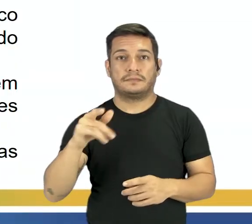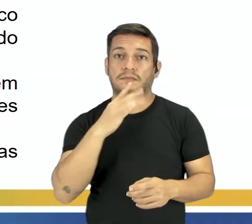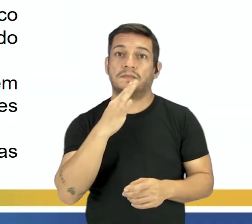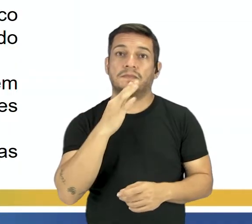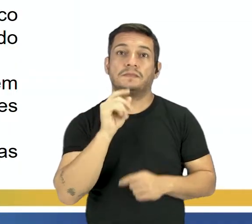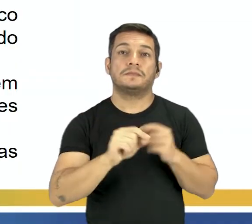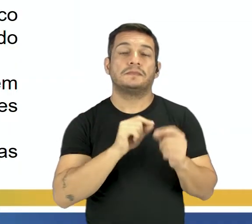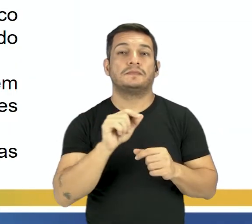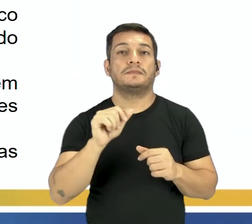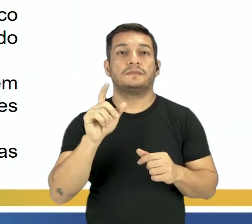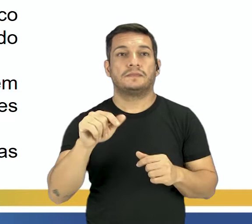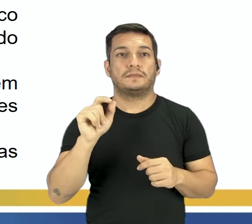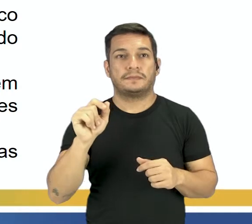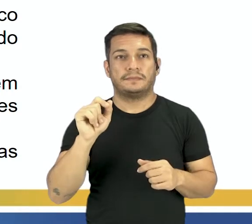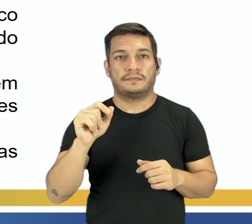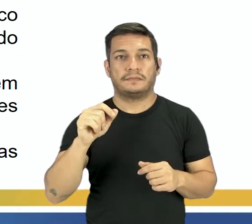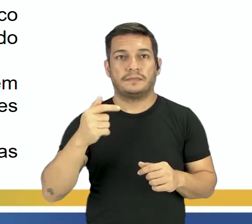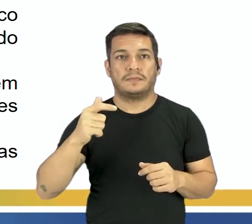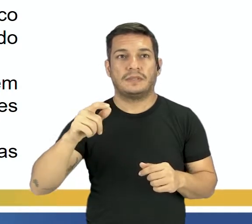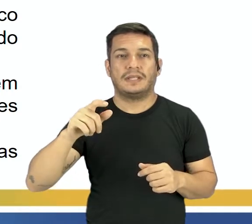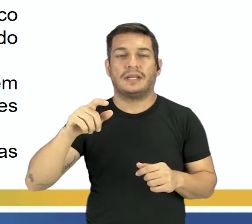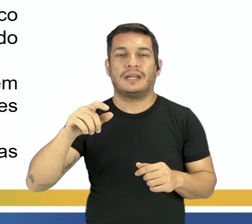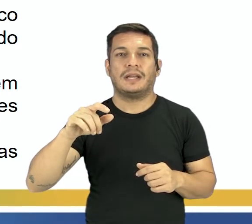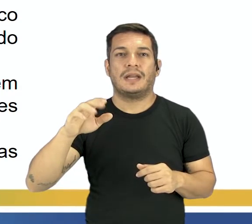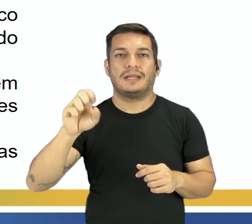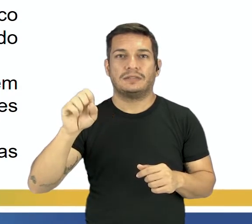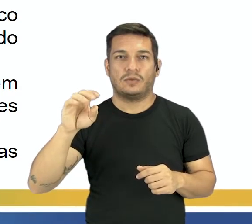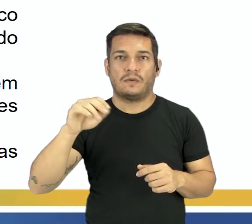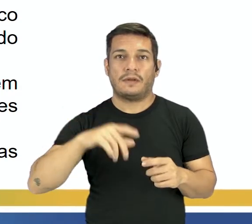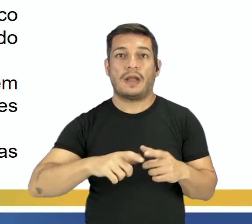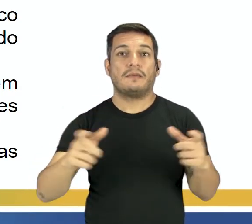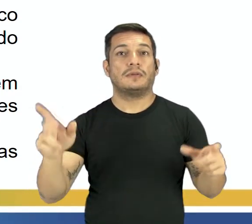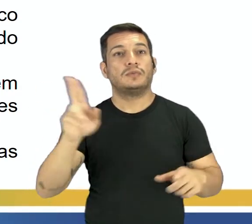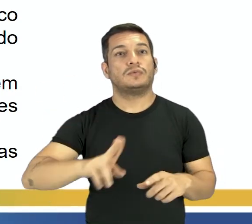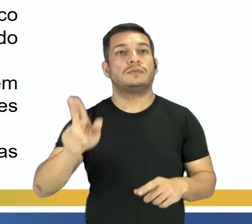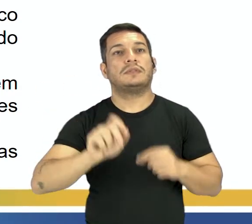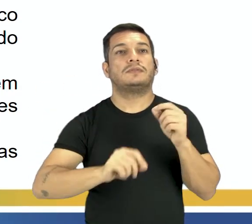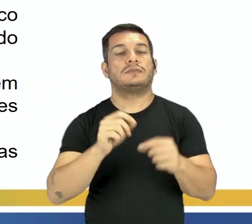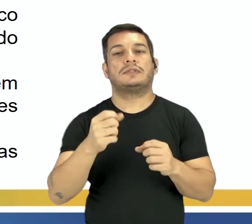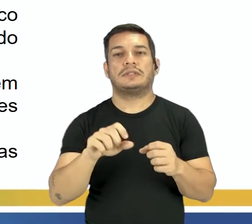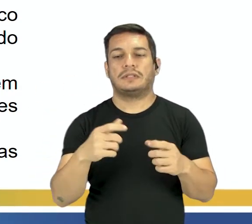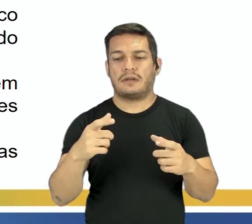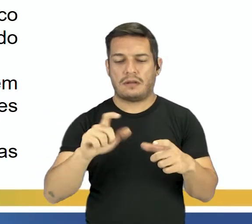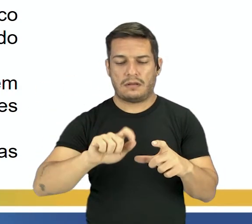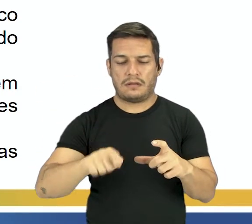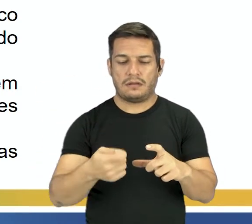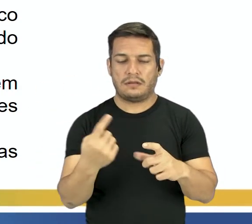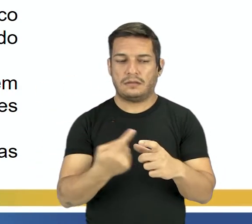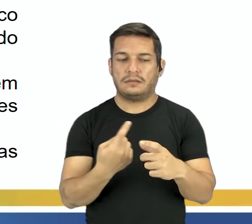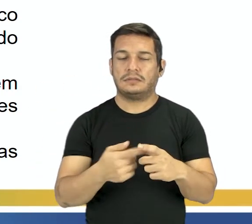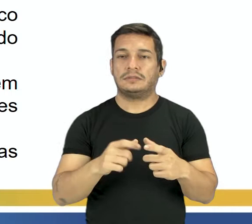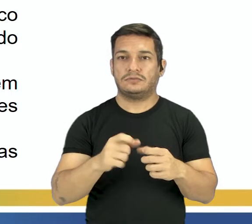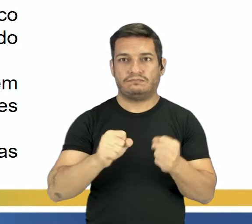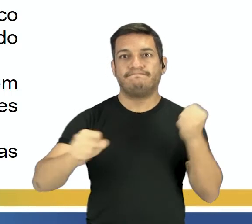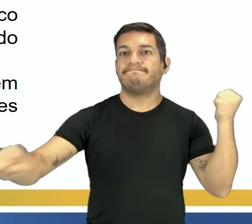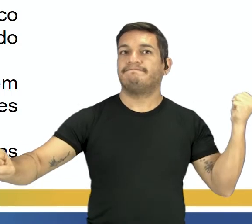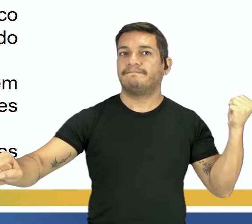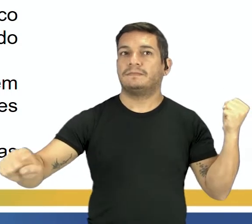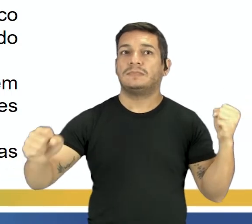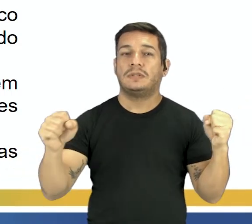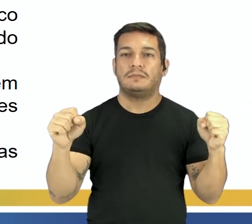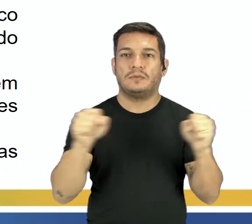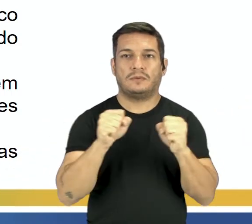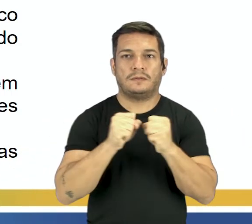conhecidos como alternadores sem escova e na maioria das vezes são usados em grandes geradores. E por ímãs, eles são